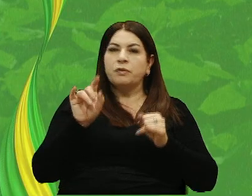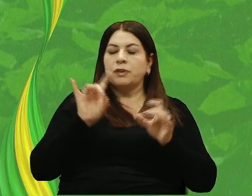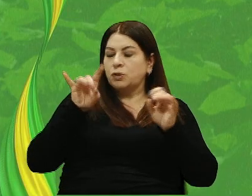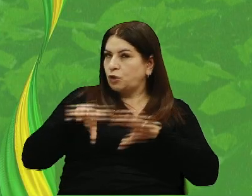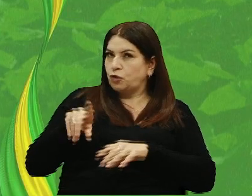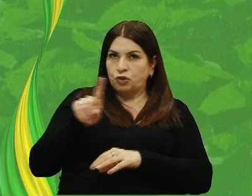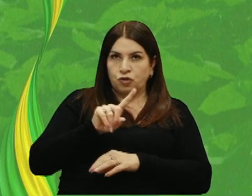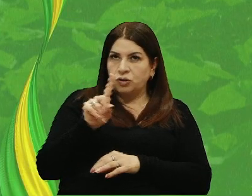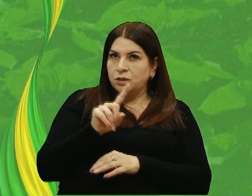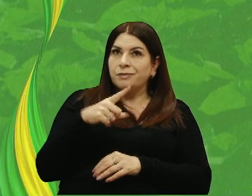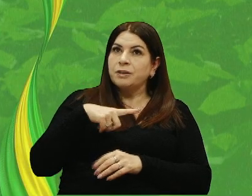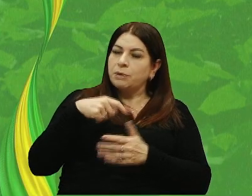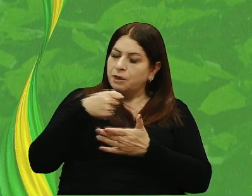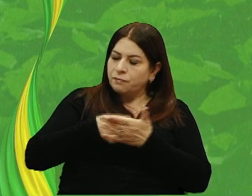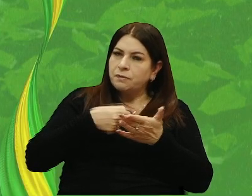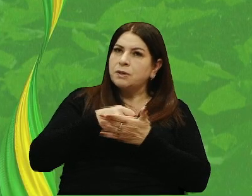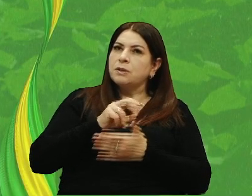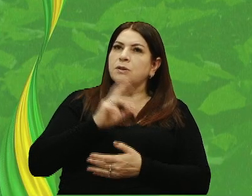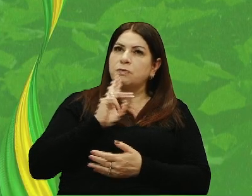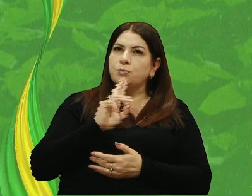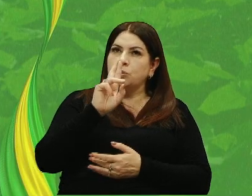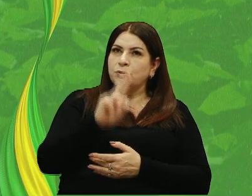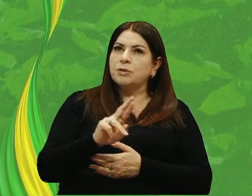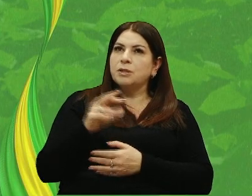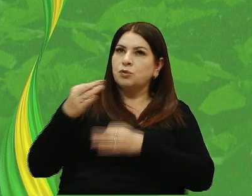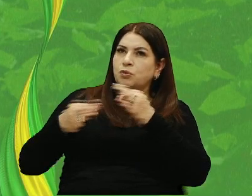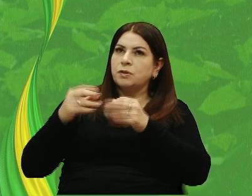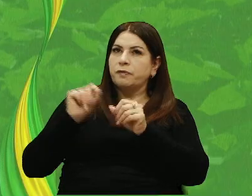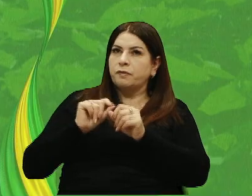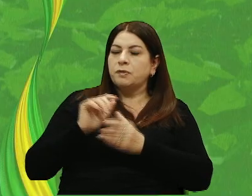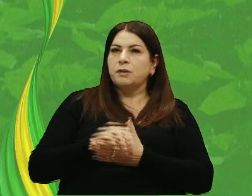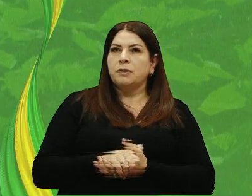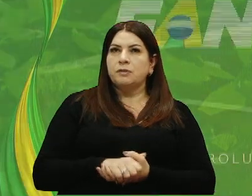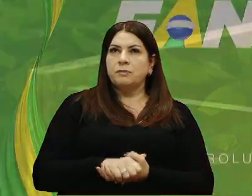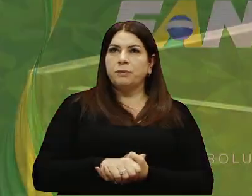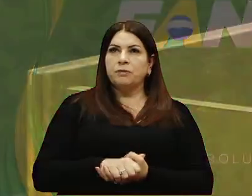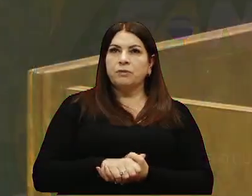desistir, Alexandre. A gente vai responder e que a justiça seja feita.